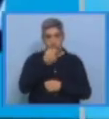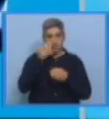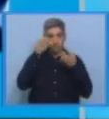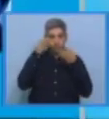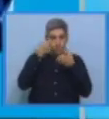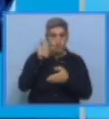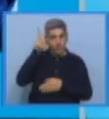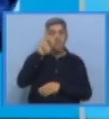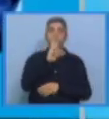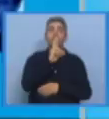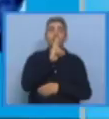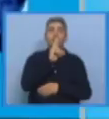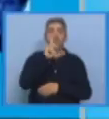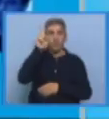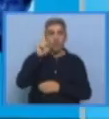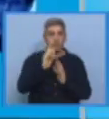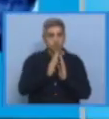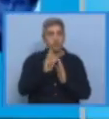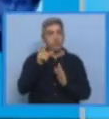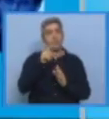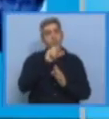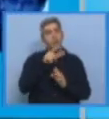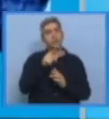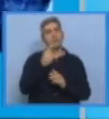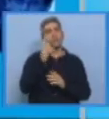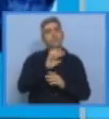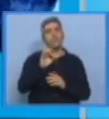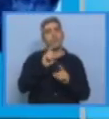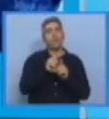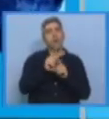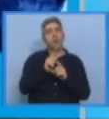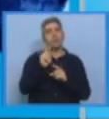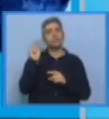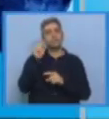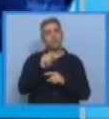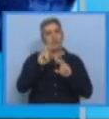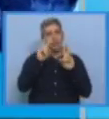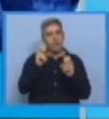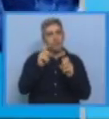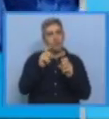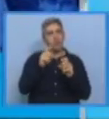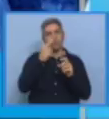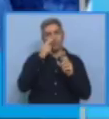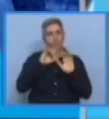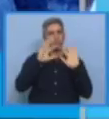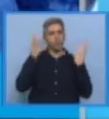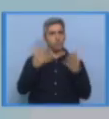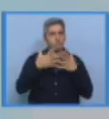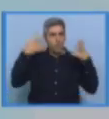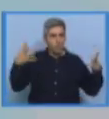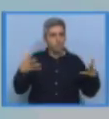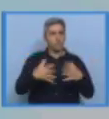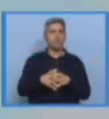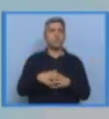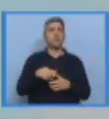se centram em Fátima, mas também por essa via pode ser uma forma de fazer chegar este tema ao universo maior. Nós